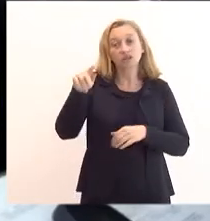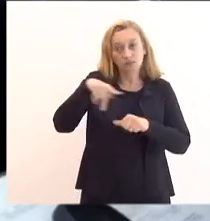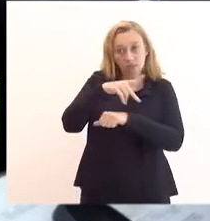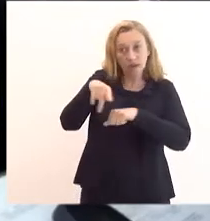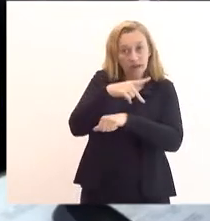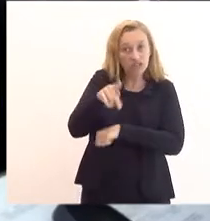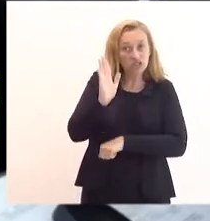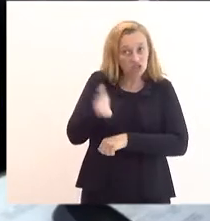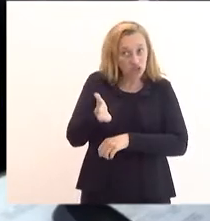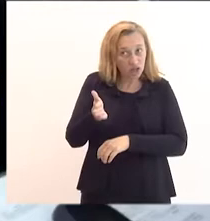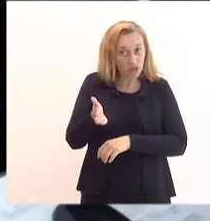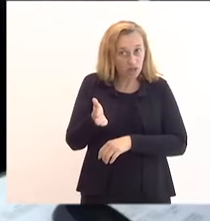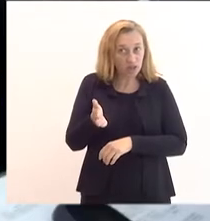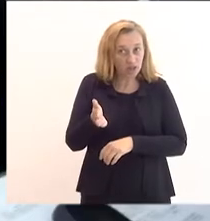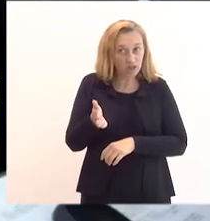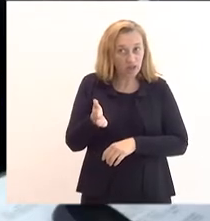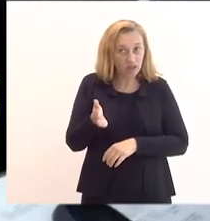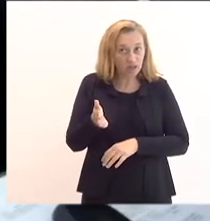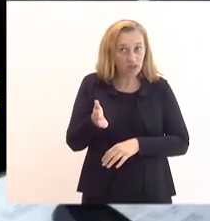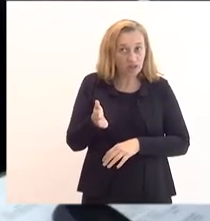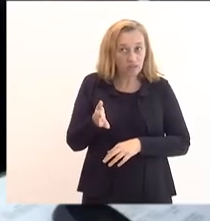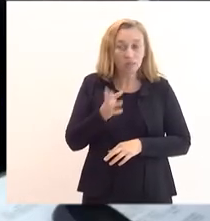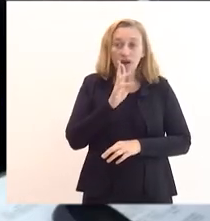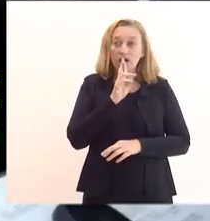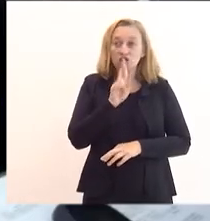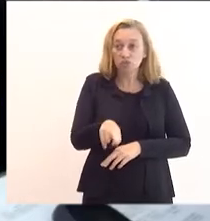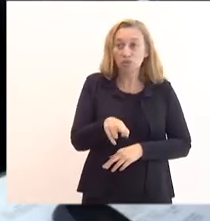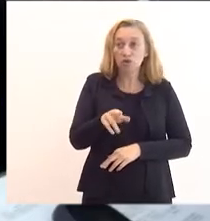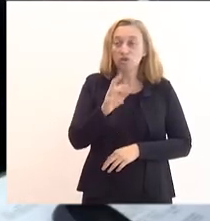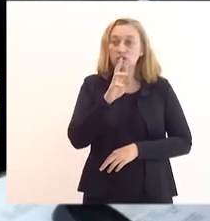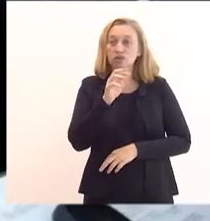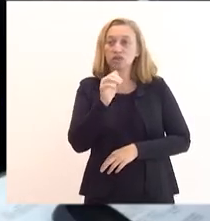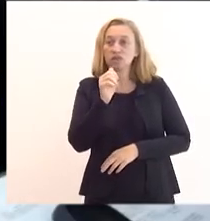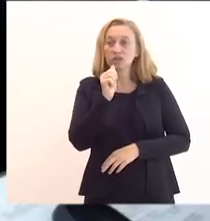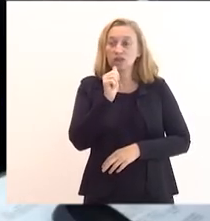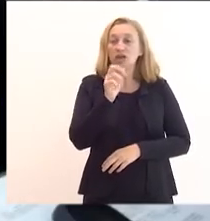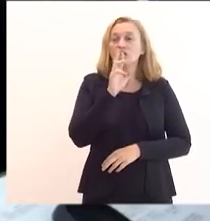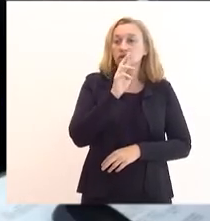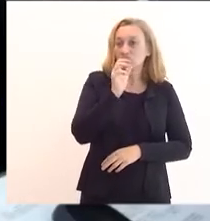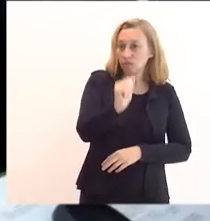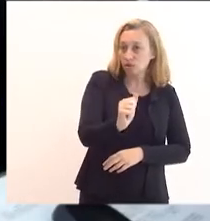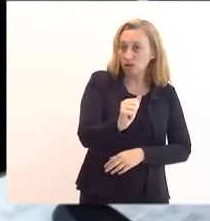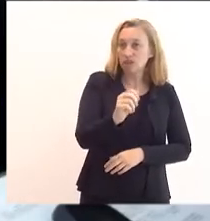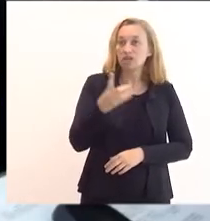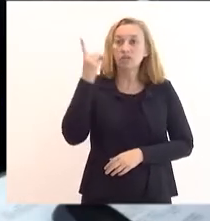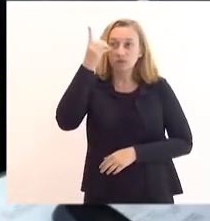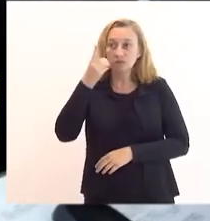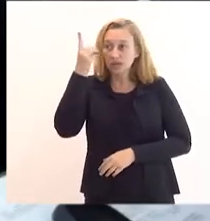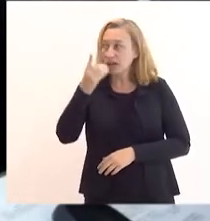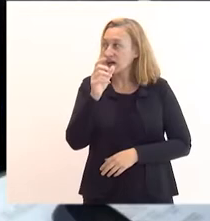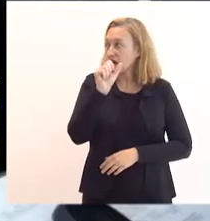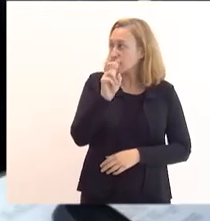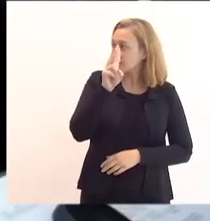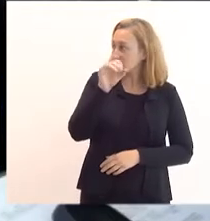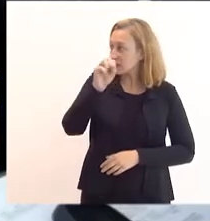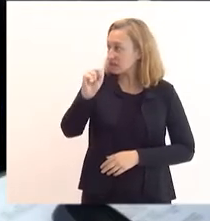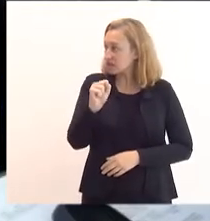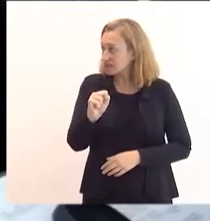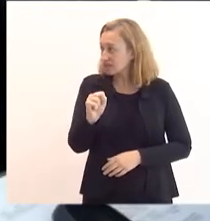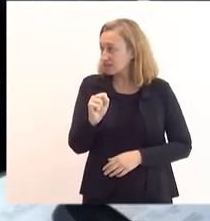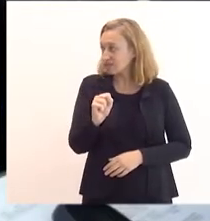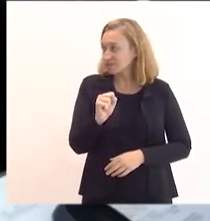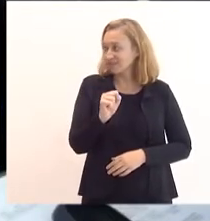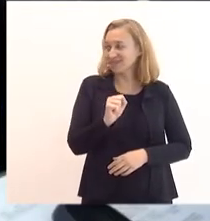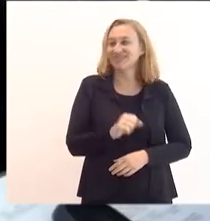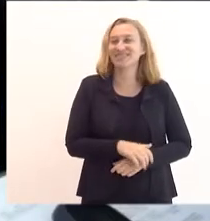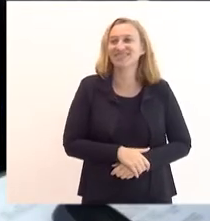crivo, essa preocupação do deputado Rodrigo Amorim, que eu entendi, mas a Anvisa já tem atos autorizando determinados medicamentos. A